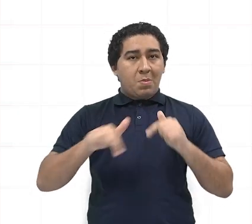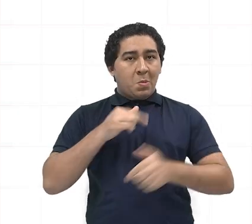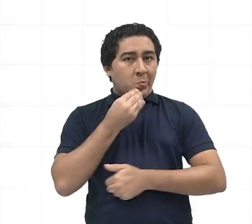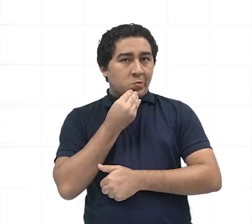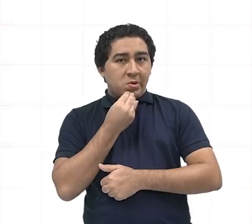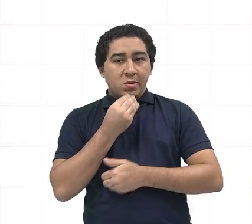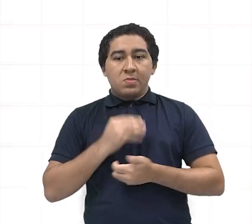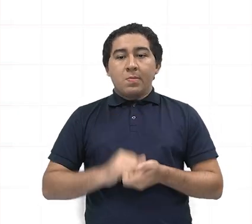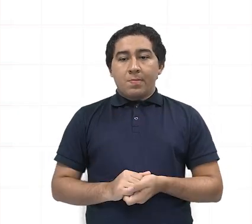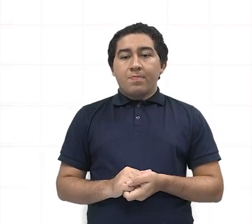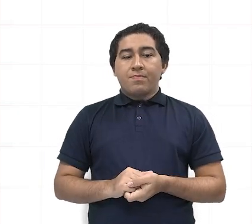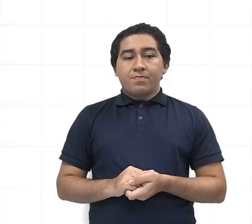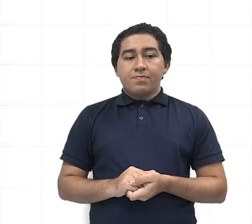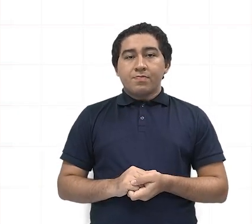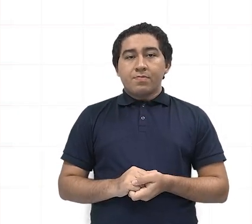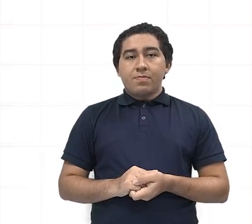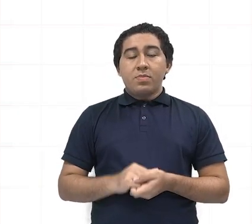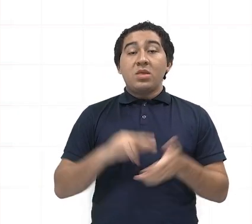A automação e a